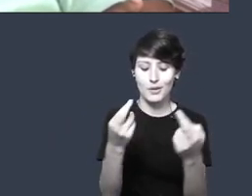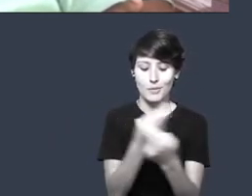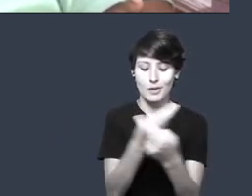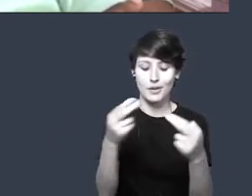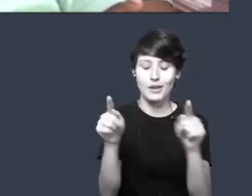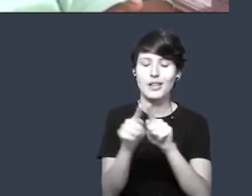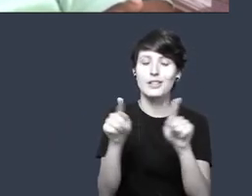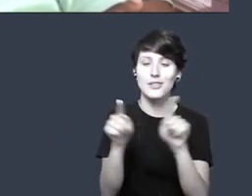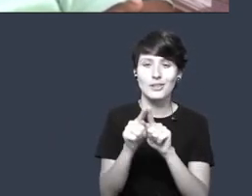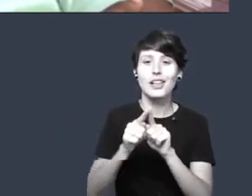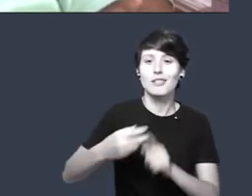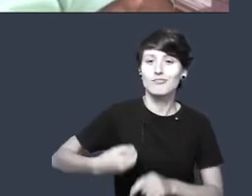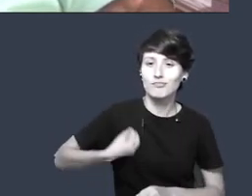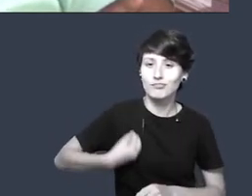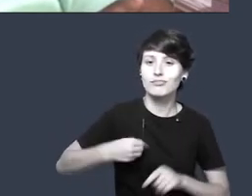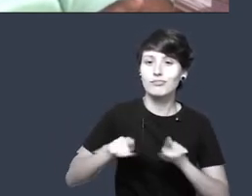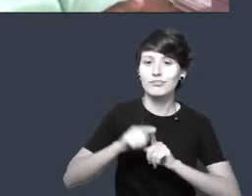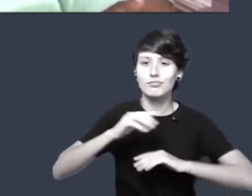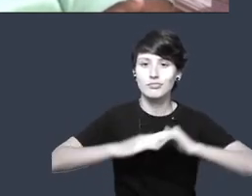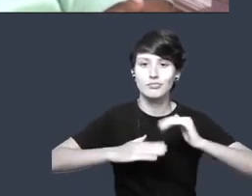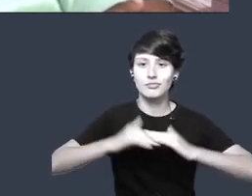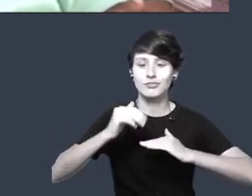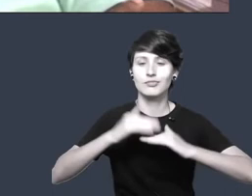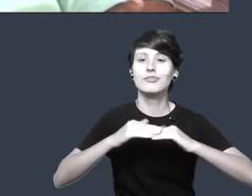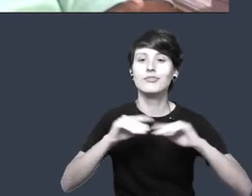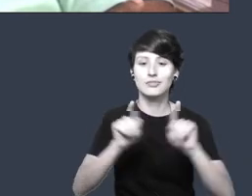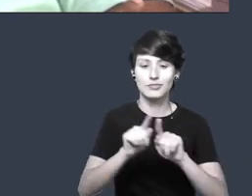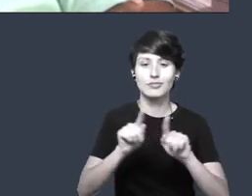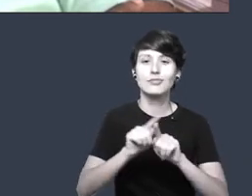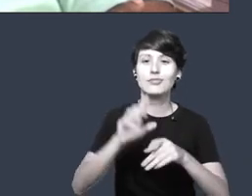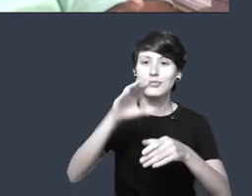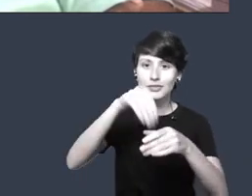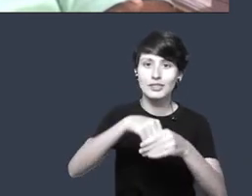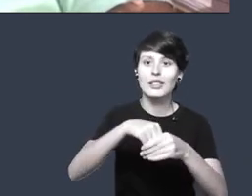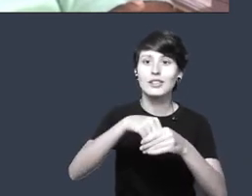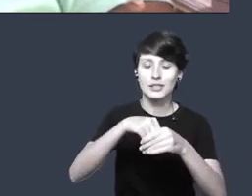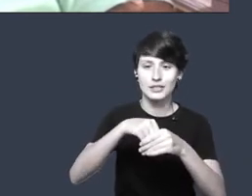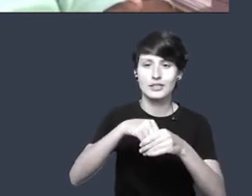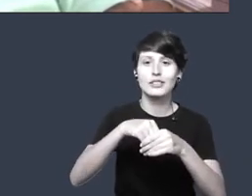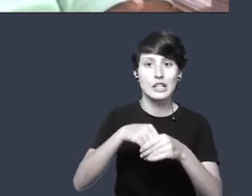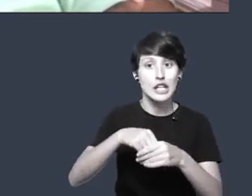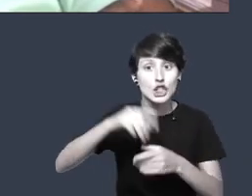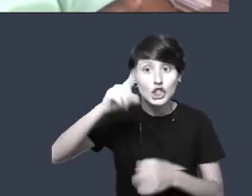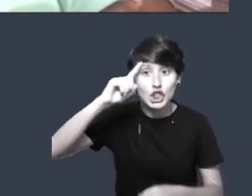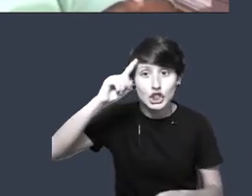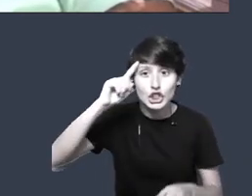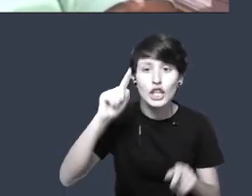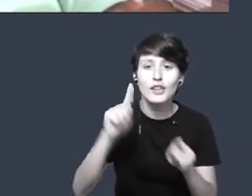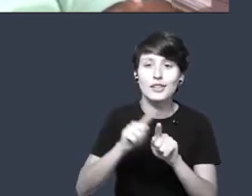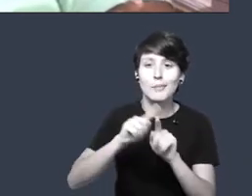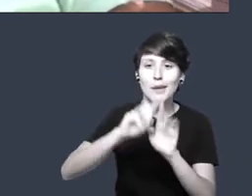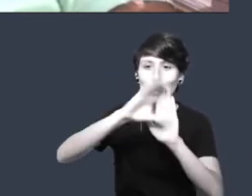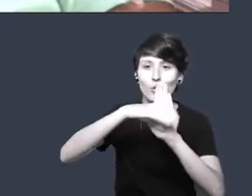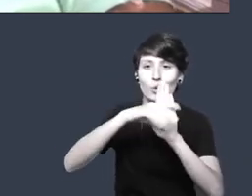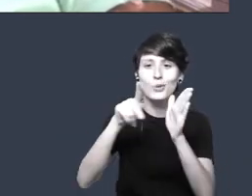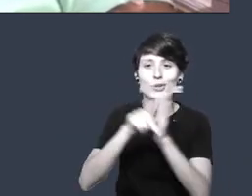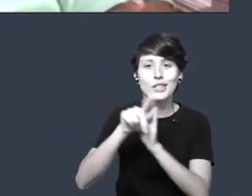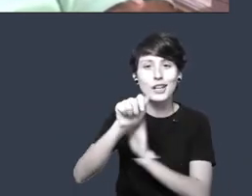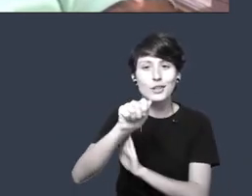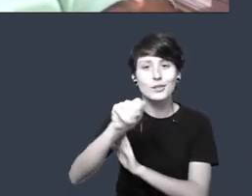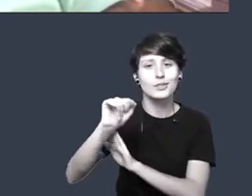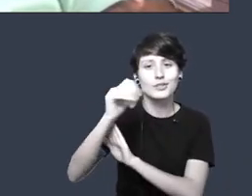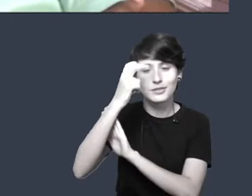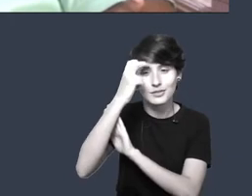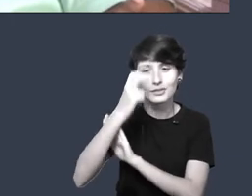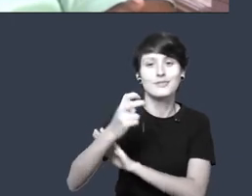à inteligência artificial e como é que você pode fazer essa ponte entre algo que a pessoa usa diariamente e os conceitos de inteligência artificial.